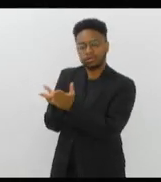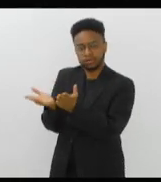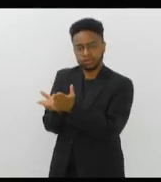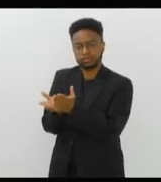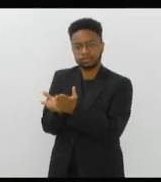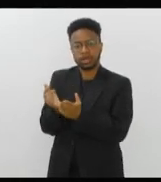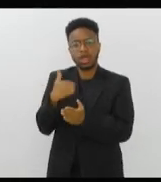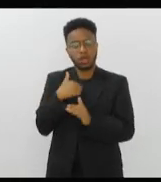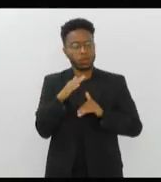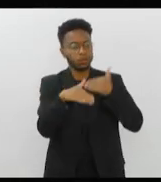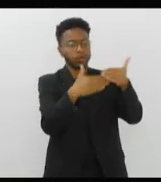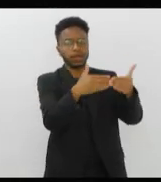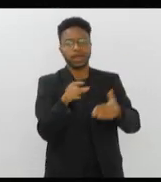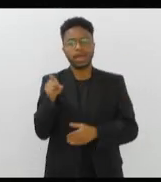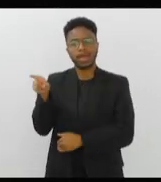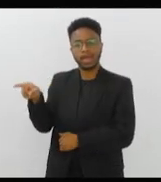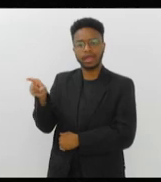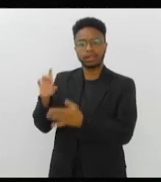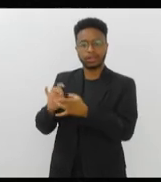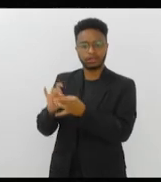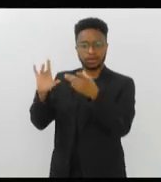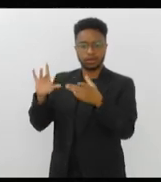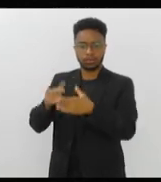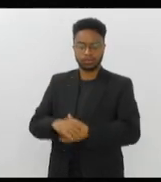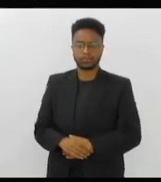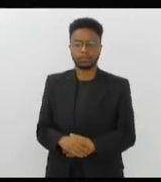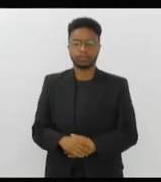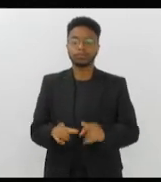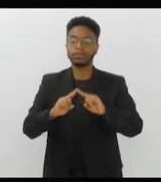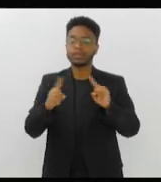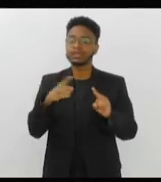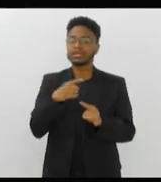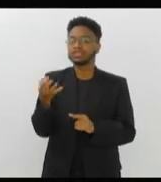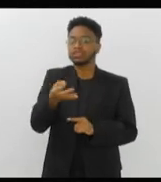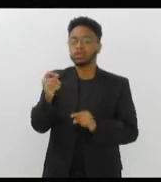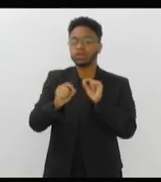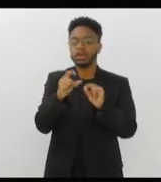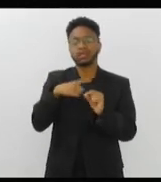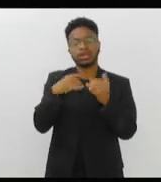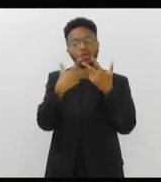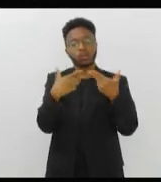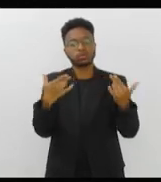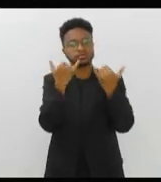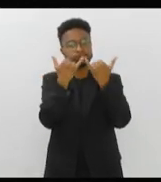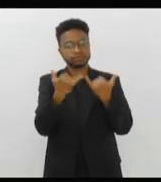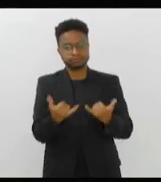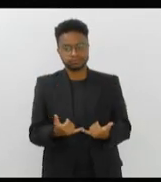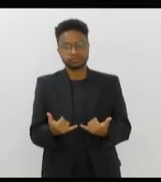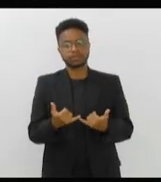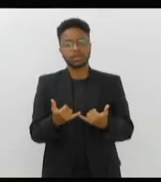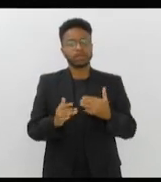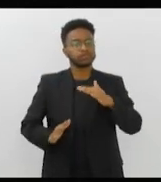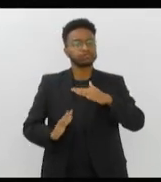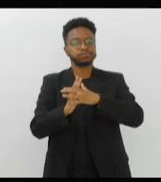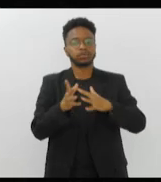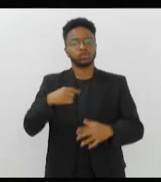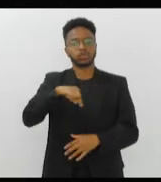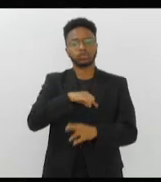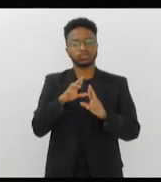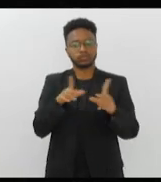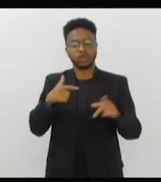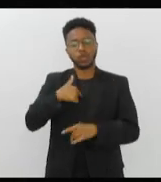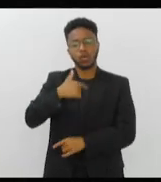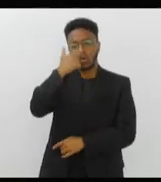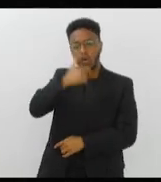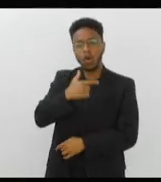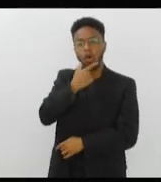Eu, progressista, ela liberal. Mas, certamente, temos similaridades que ultrapassam as nossas diferenças. Eu, um homem preto, e